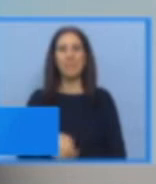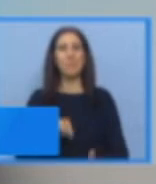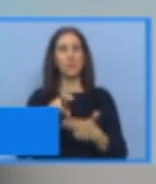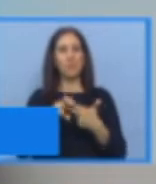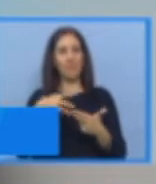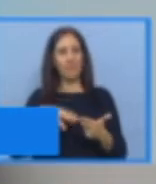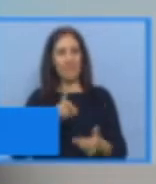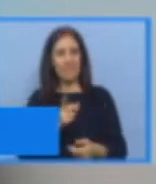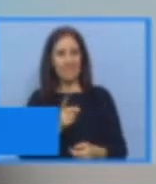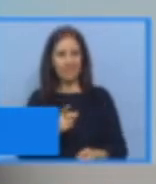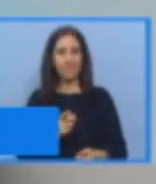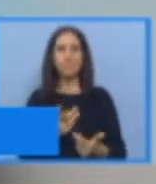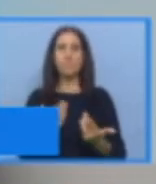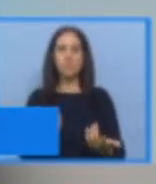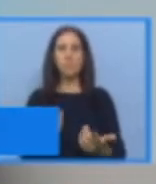disciplina.